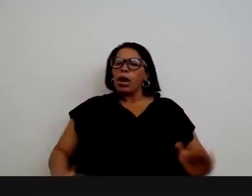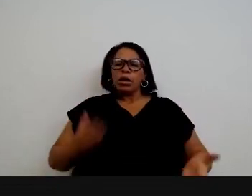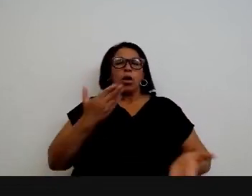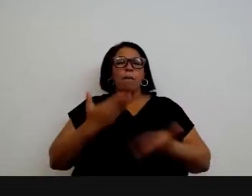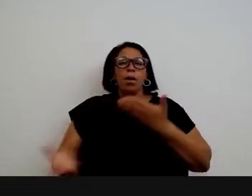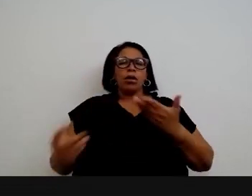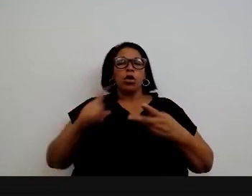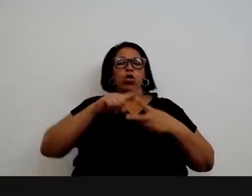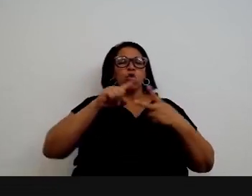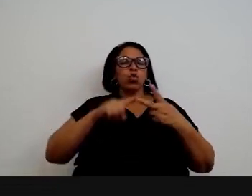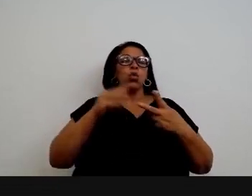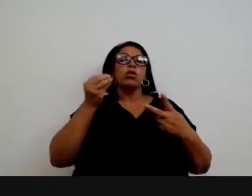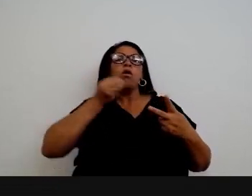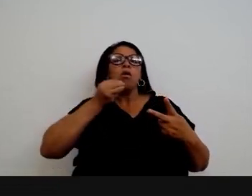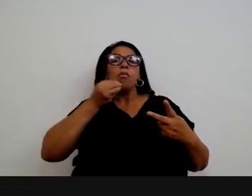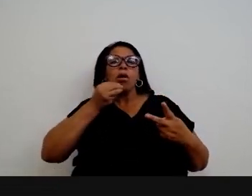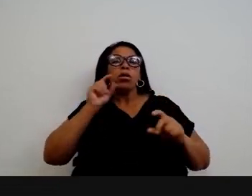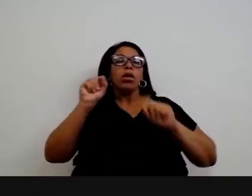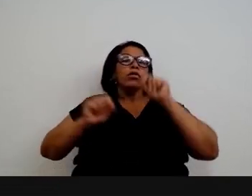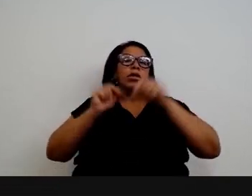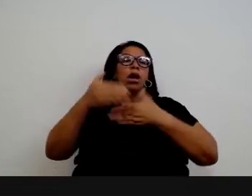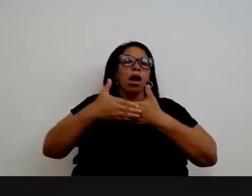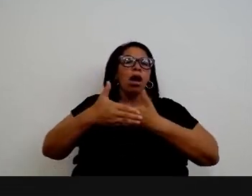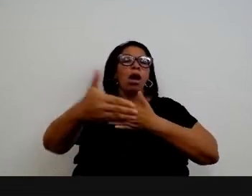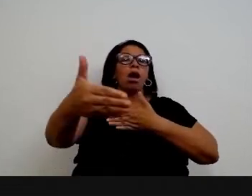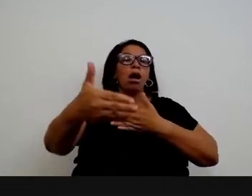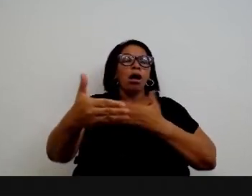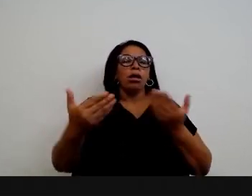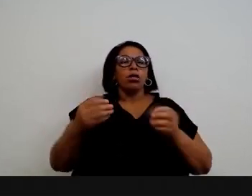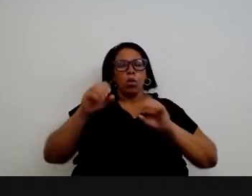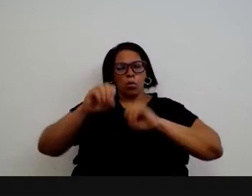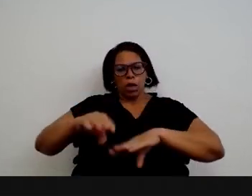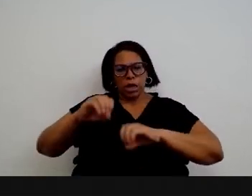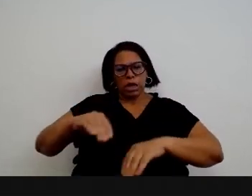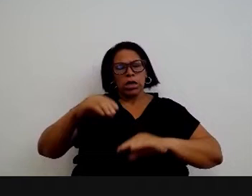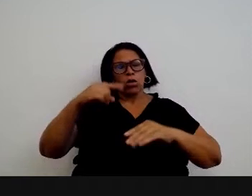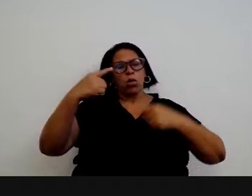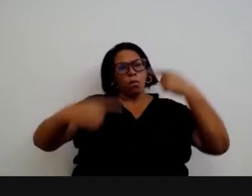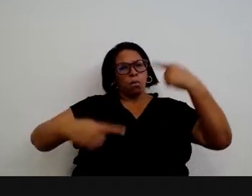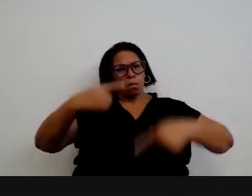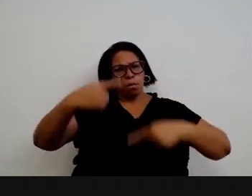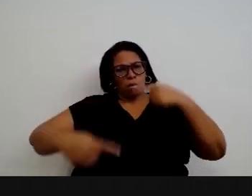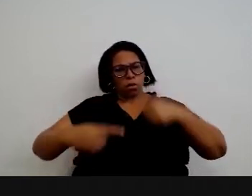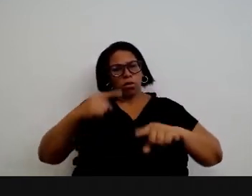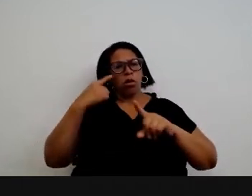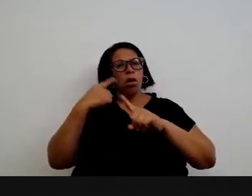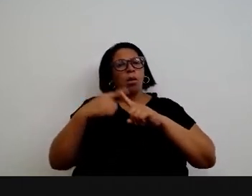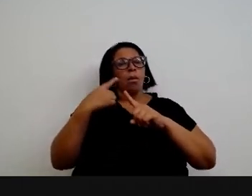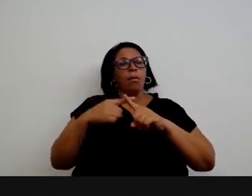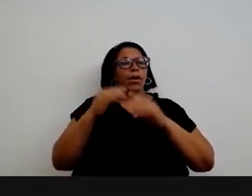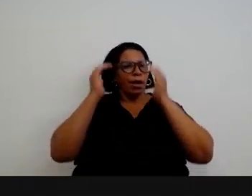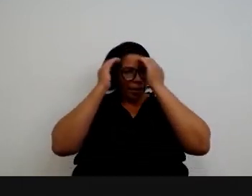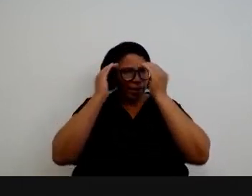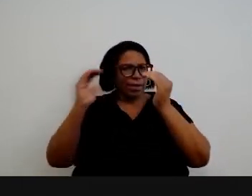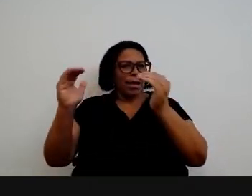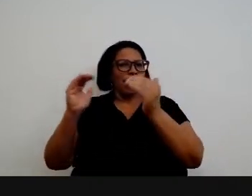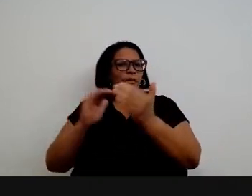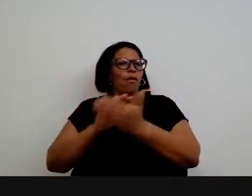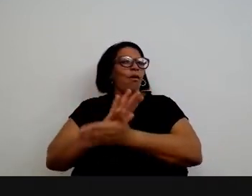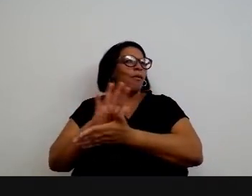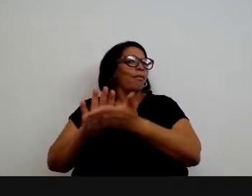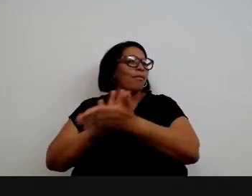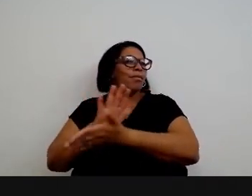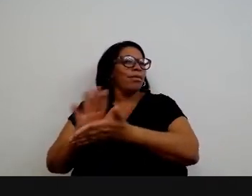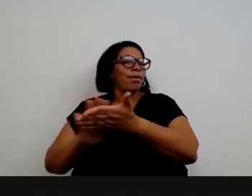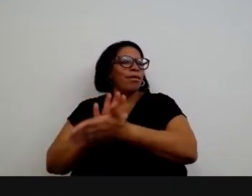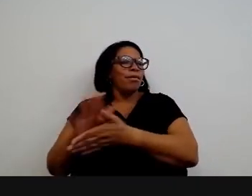grandes oportunidades na sua história de levar adiante aspectos relacionados à educação política, porque jogou a água com a criança